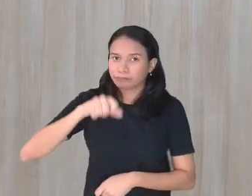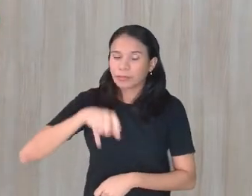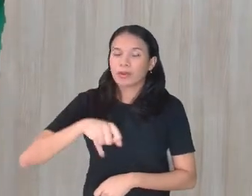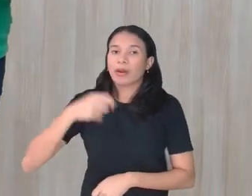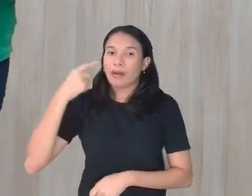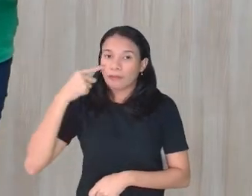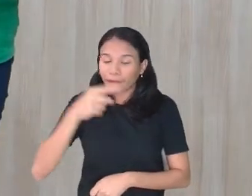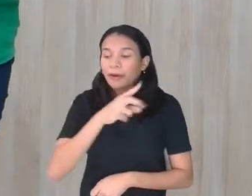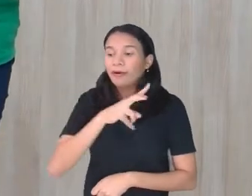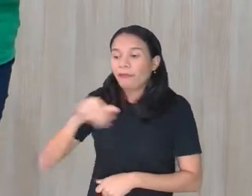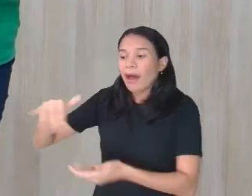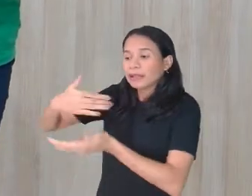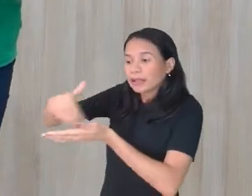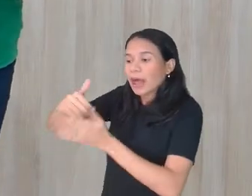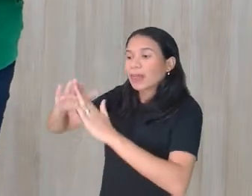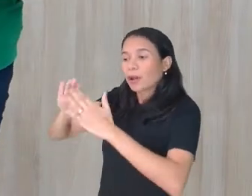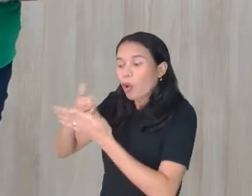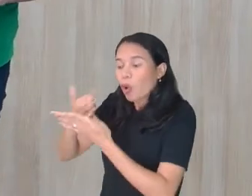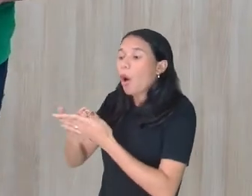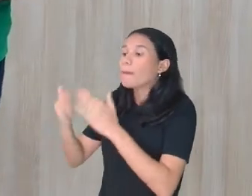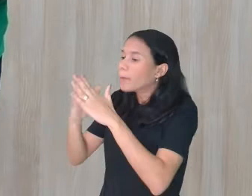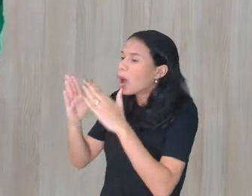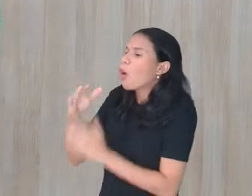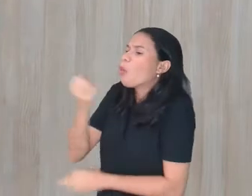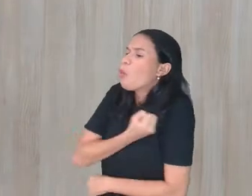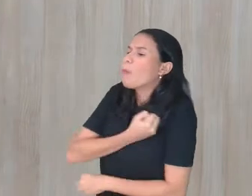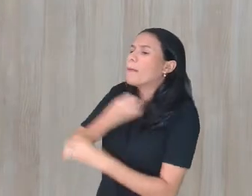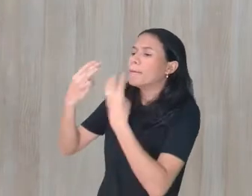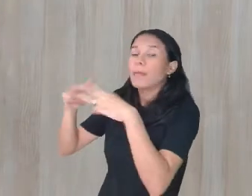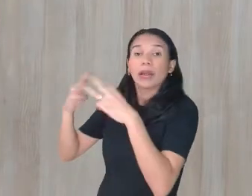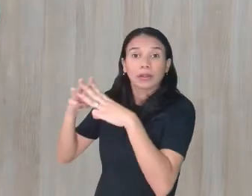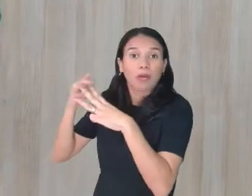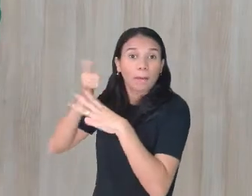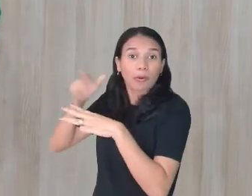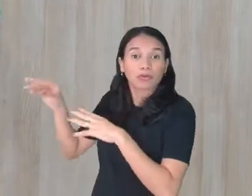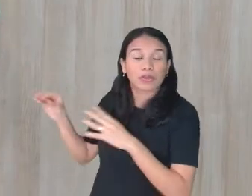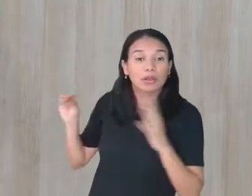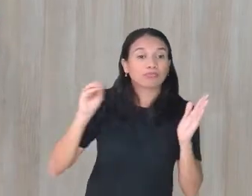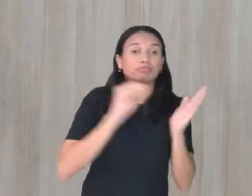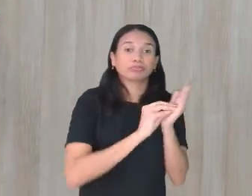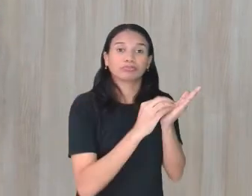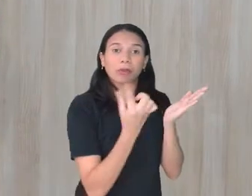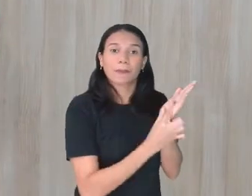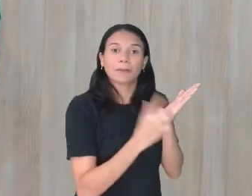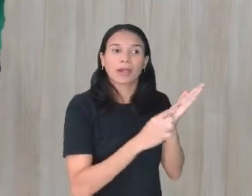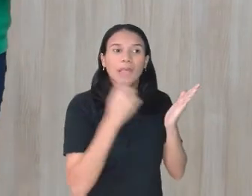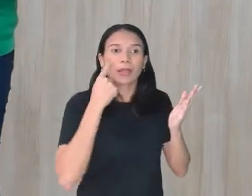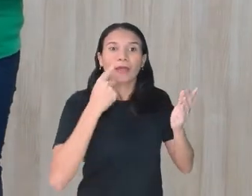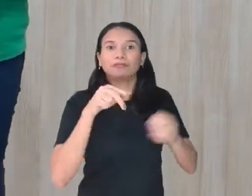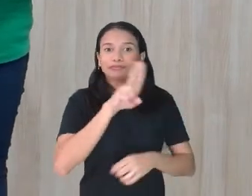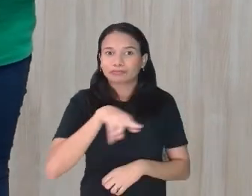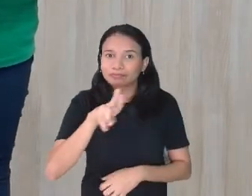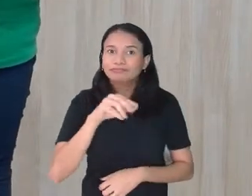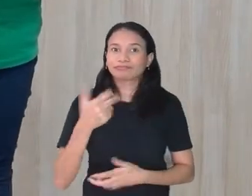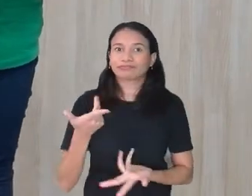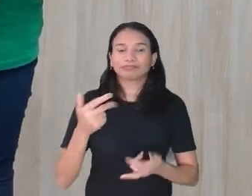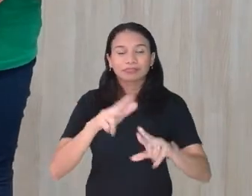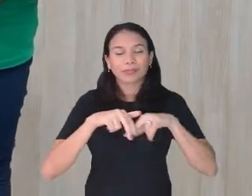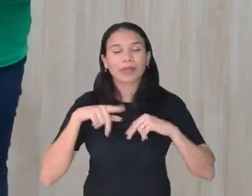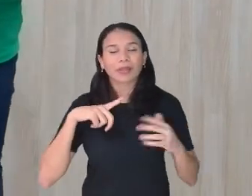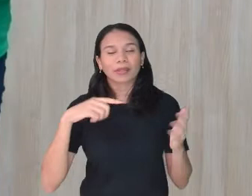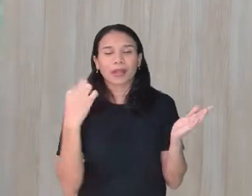a secretaria da escola, pedir o número da matrícula para poder entrar na nossa aula ao vivo. Vocês irão baixar